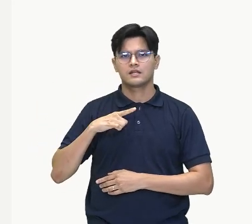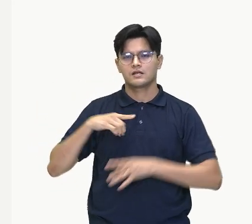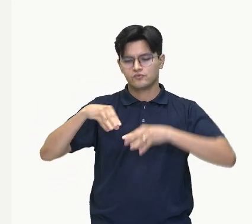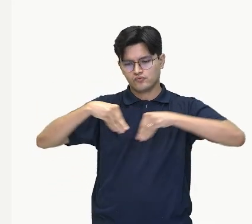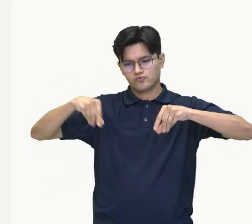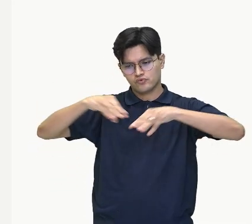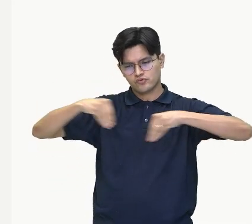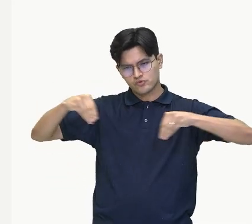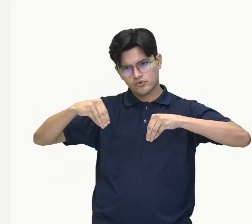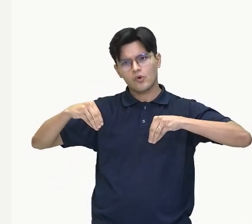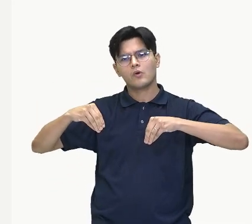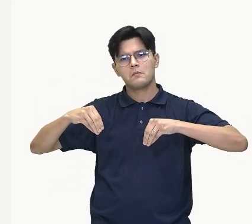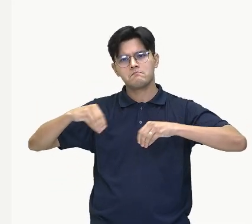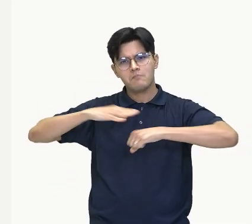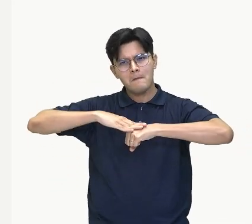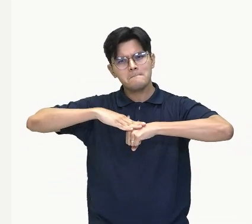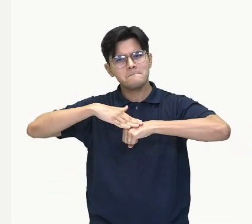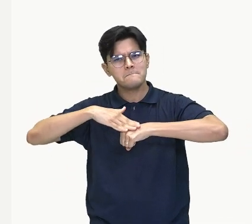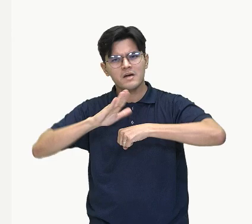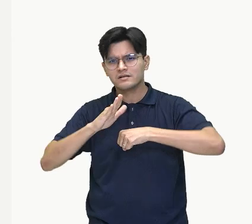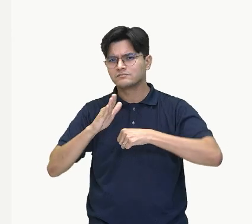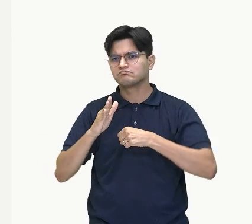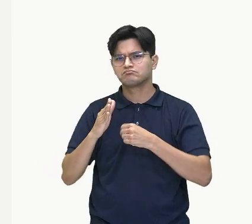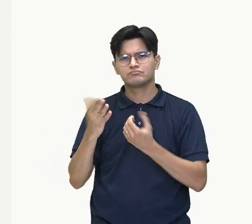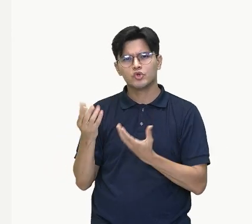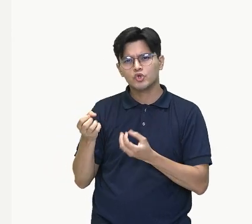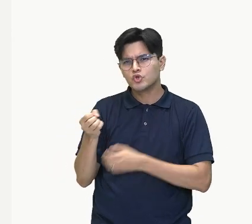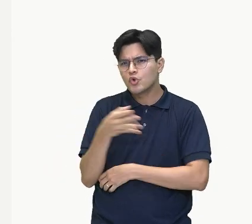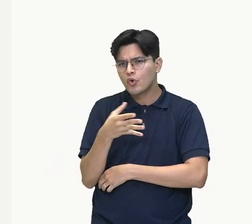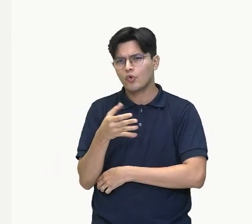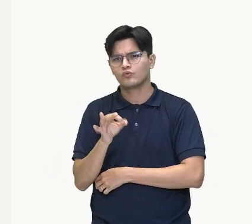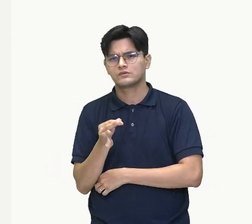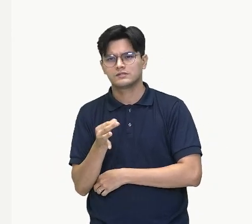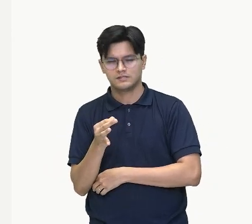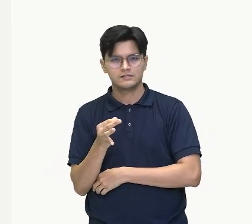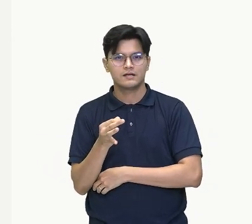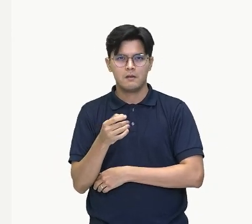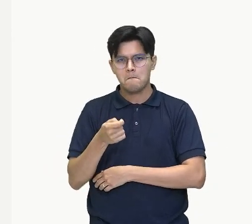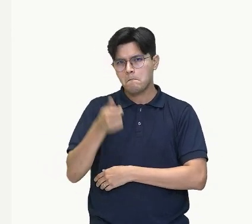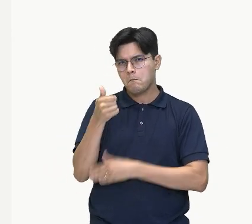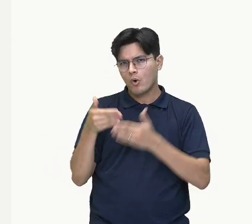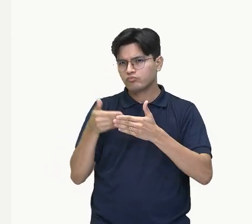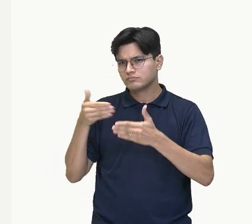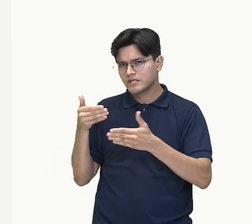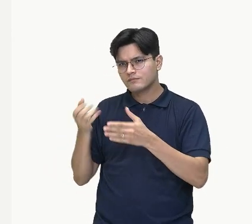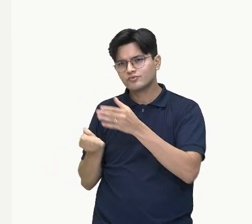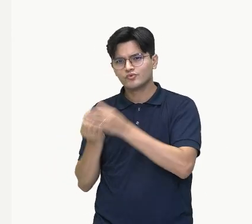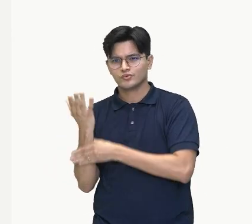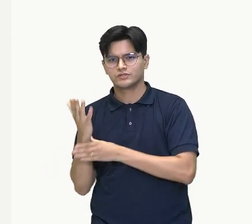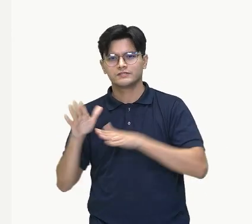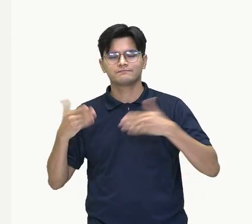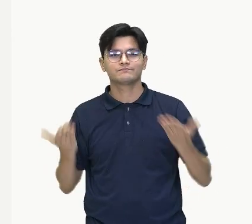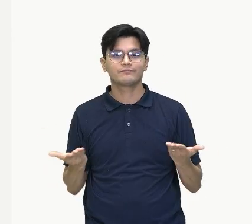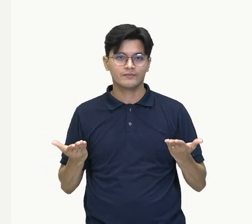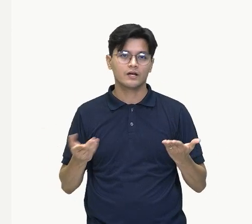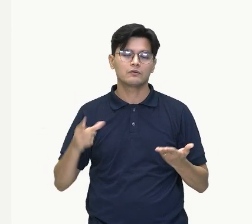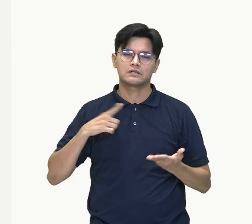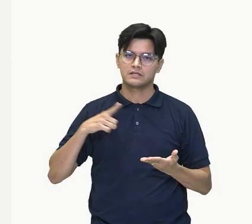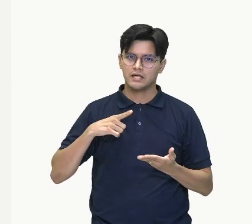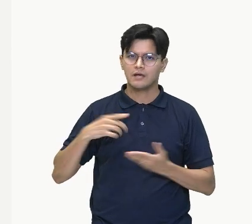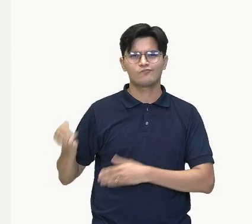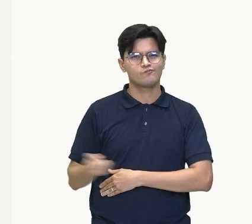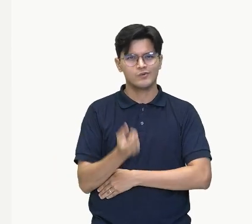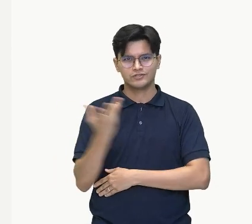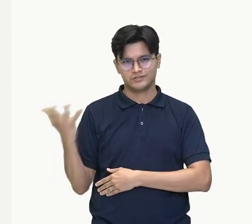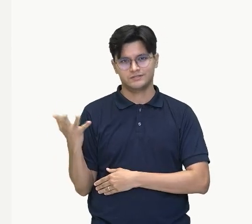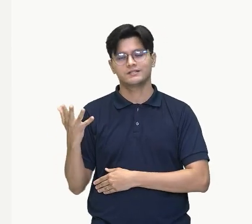jovens, pelos quais eles percorrem. Então, eles vêm trazendo essa grande quantidade de sedimentos. Então,